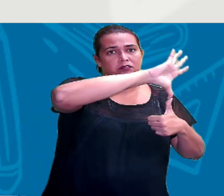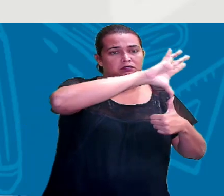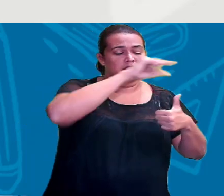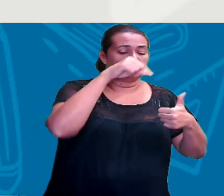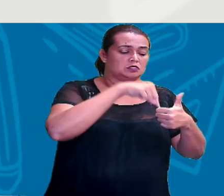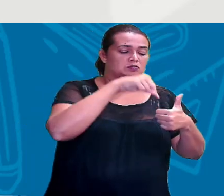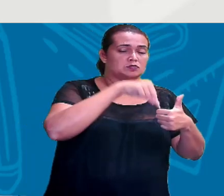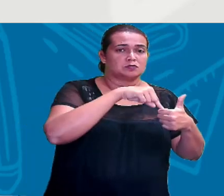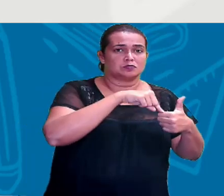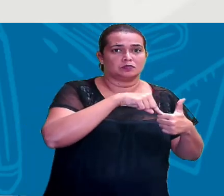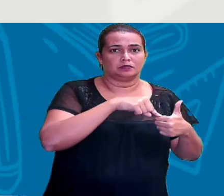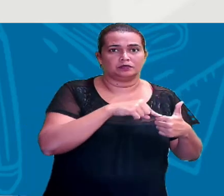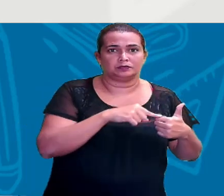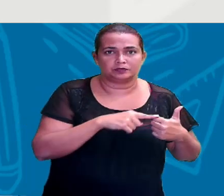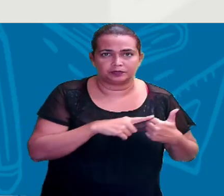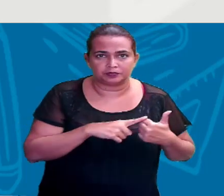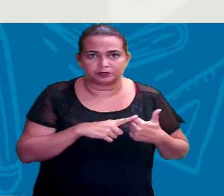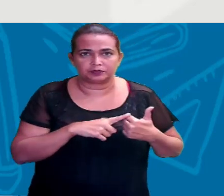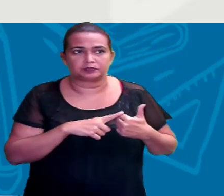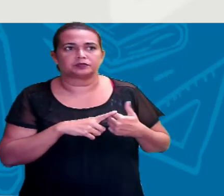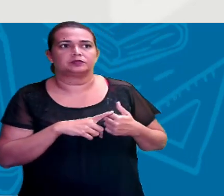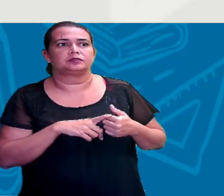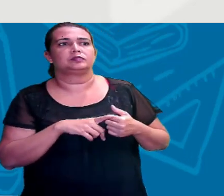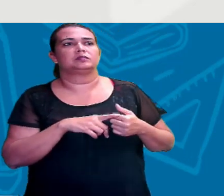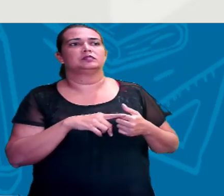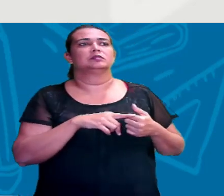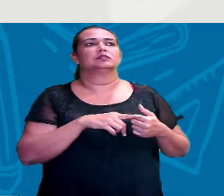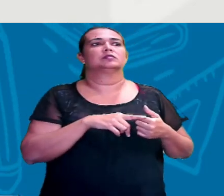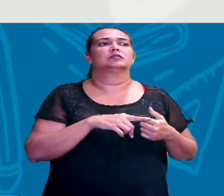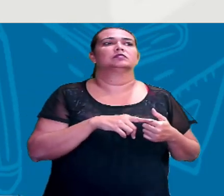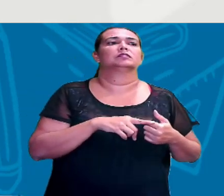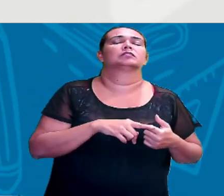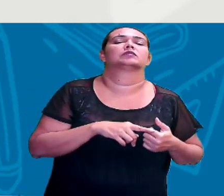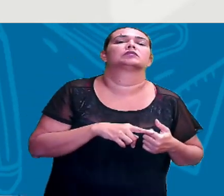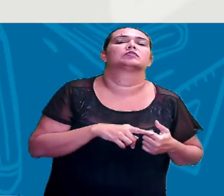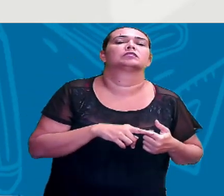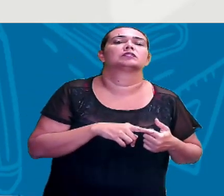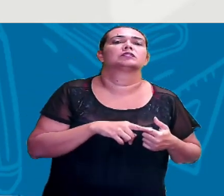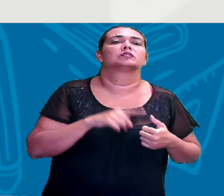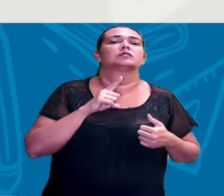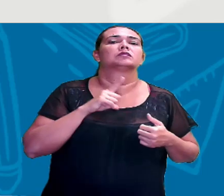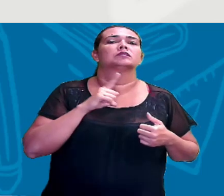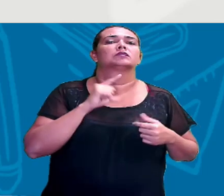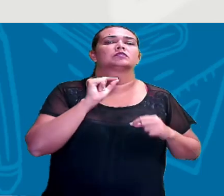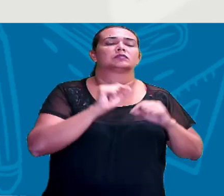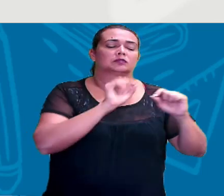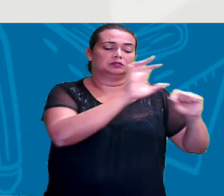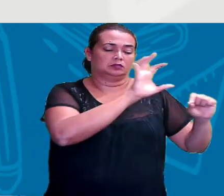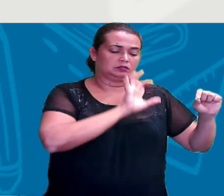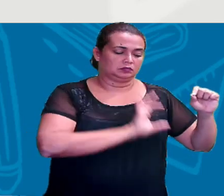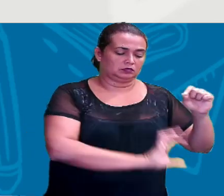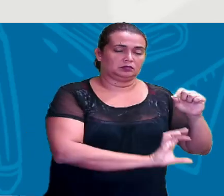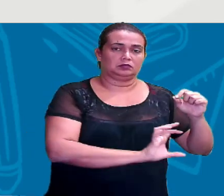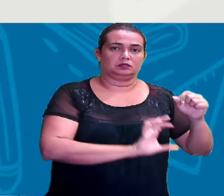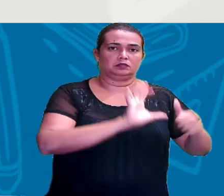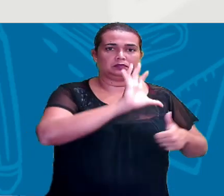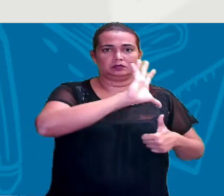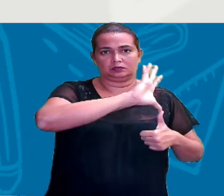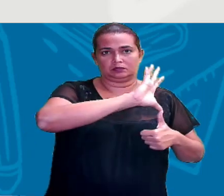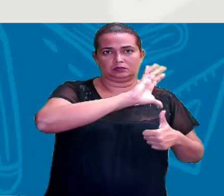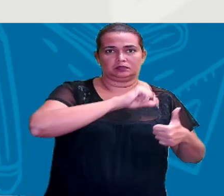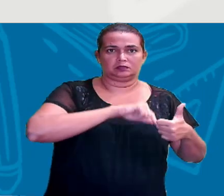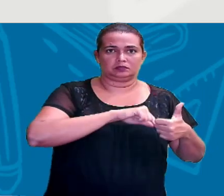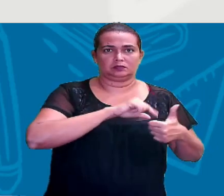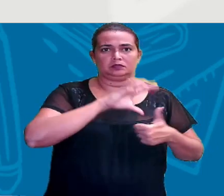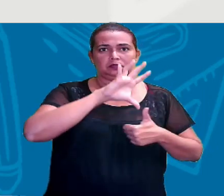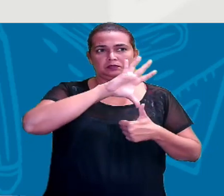parte dessa porção do continente, ela está abaixo da linha do Equador, no hemisfério sul. Então, ela é conhecida como